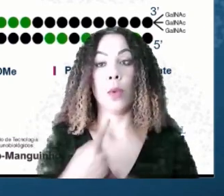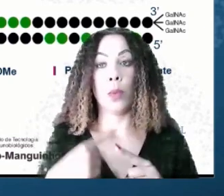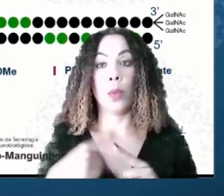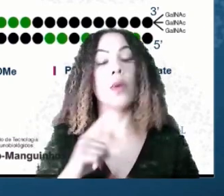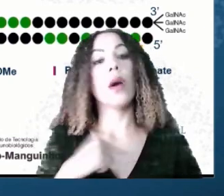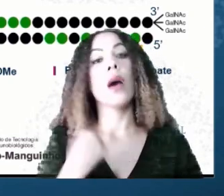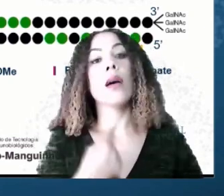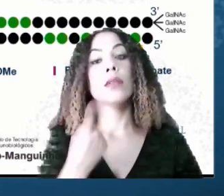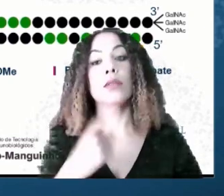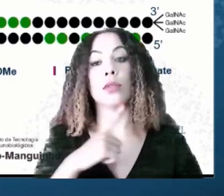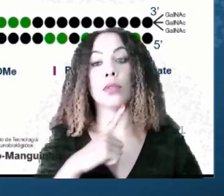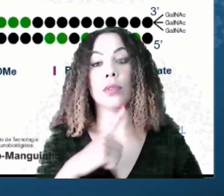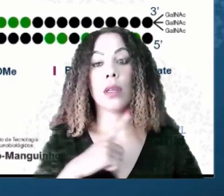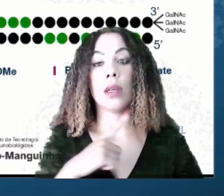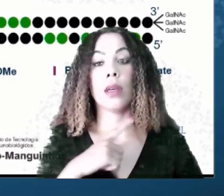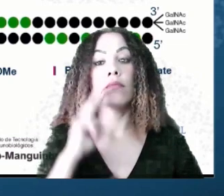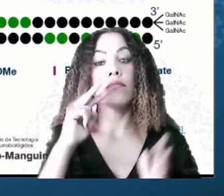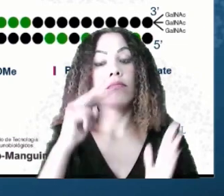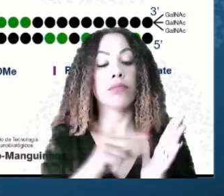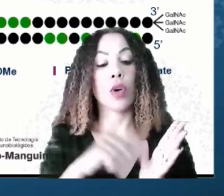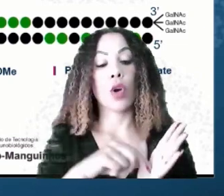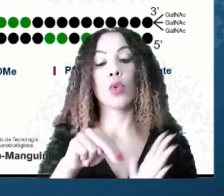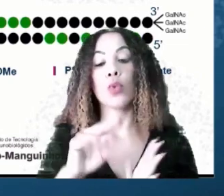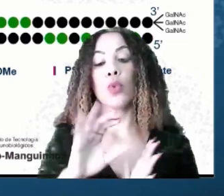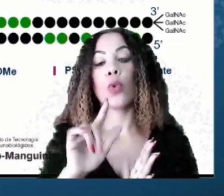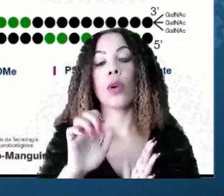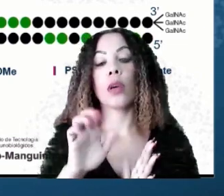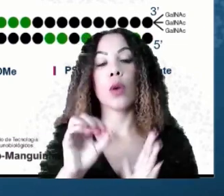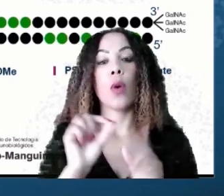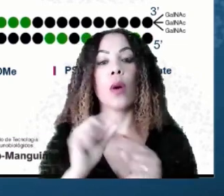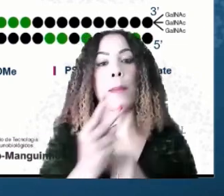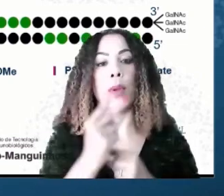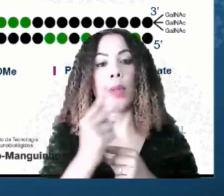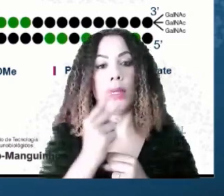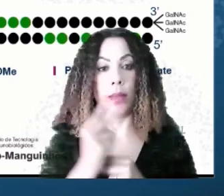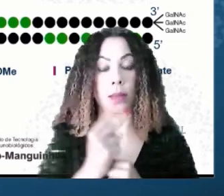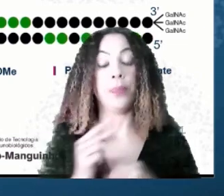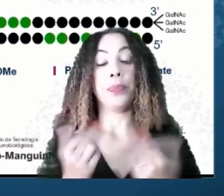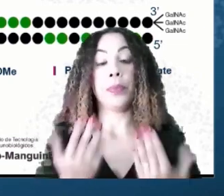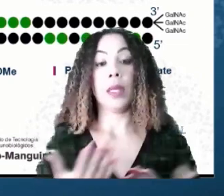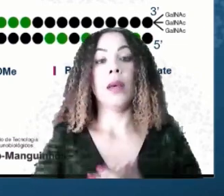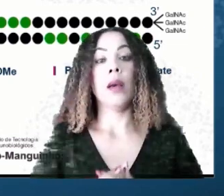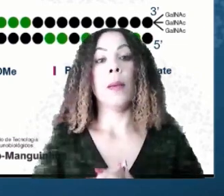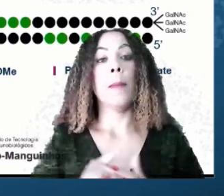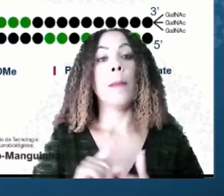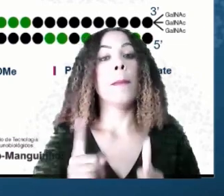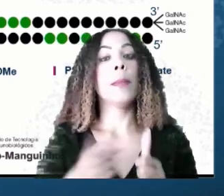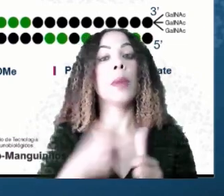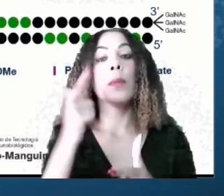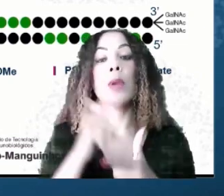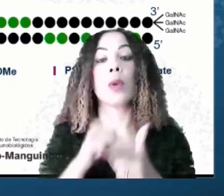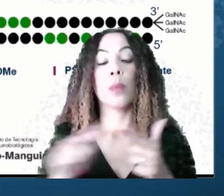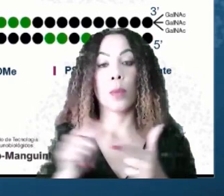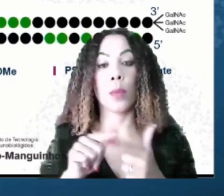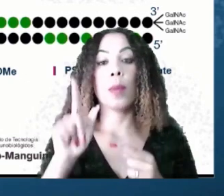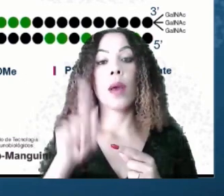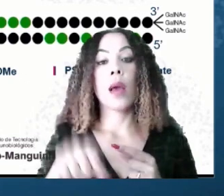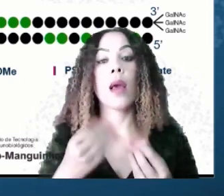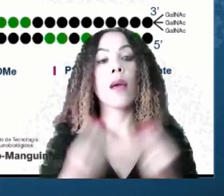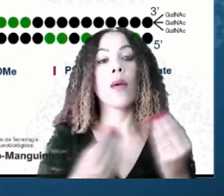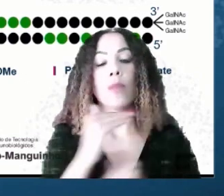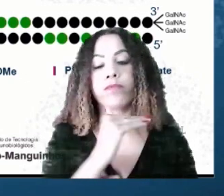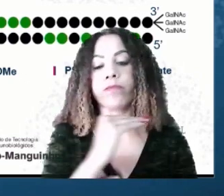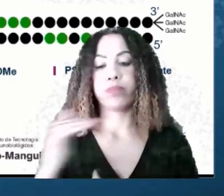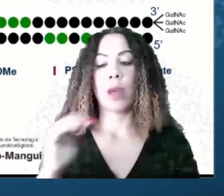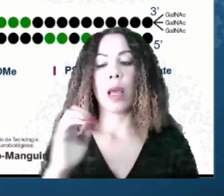tem esses núcleos dos anticorpos. Então, o primeiro problema é a